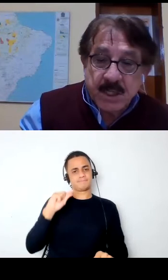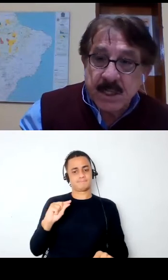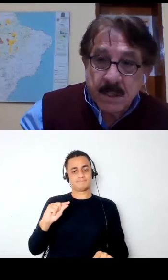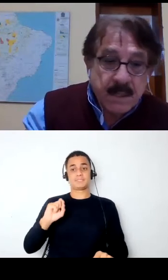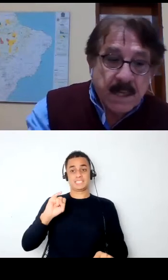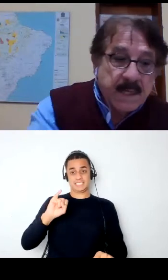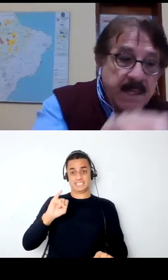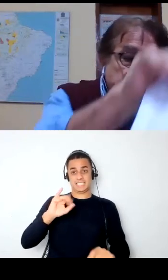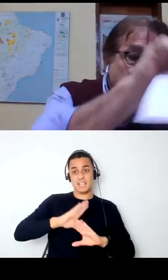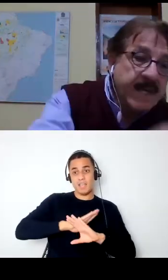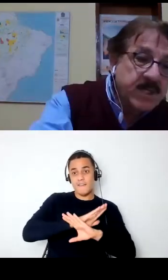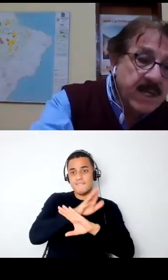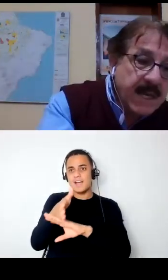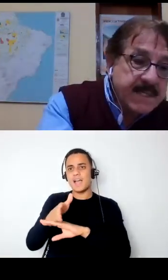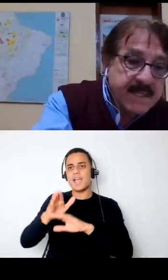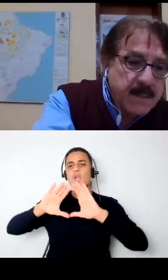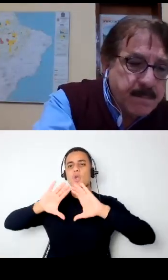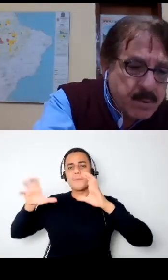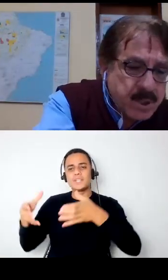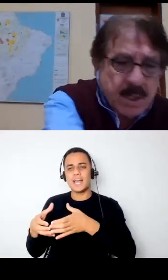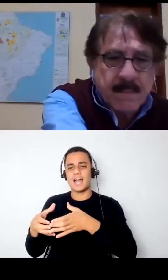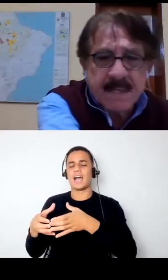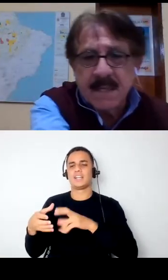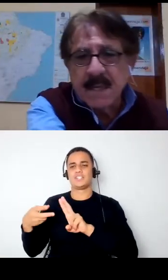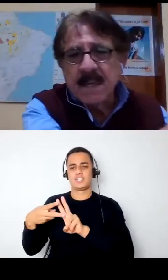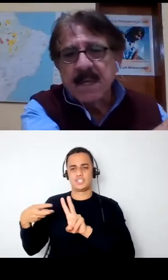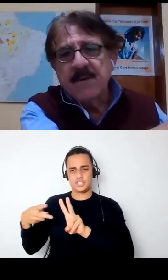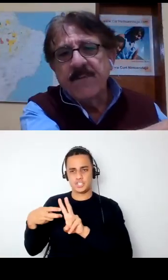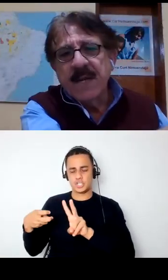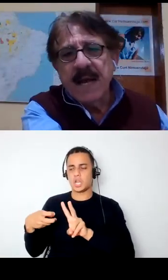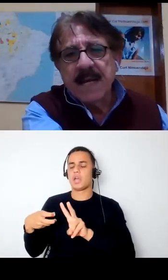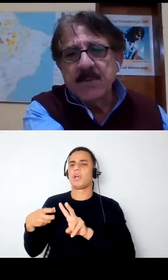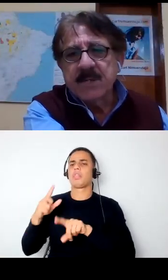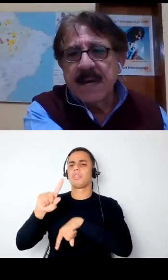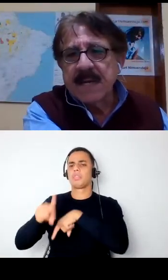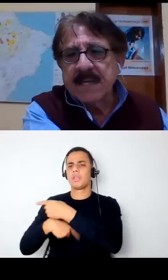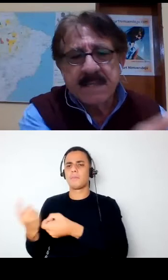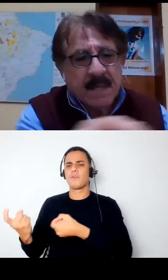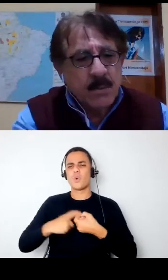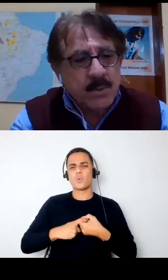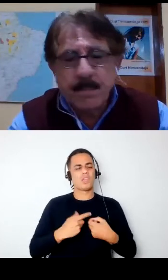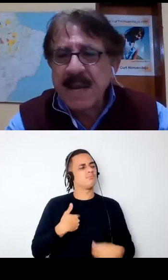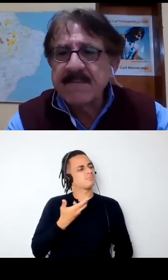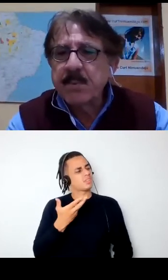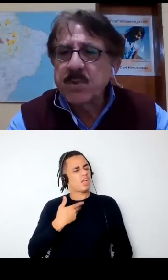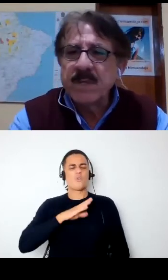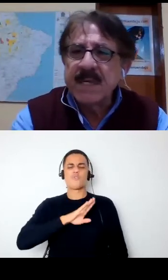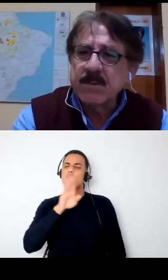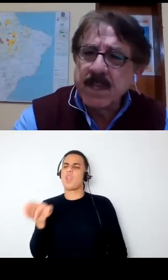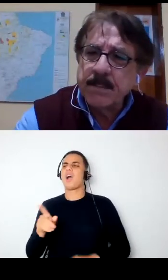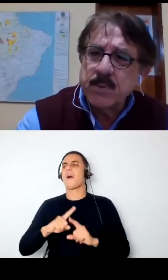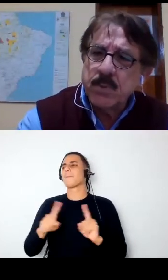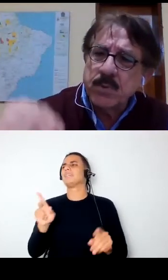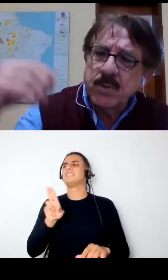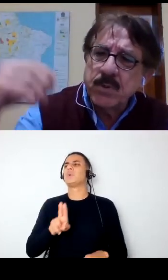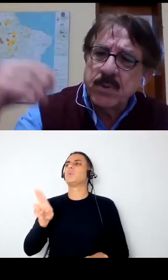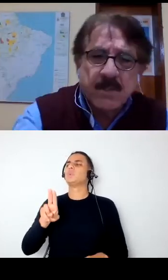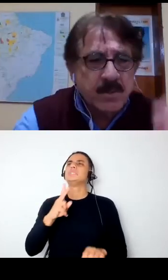essas palavras estão aqui? Para nos lembrar o quê? Quer dizer, o que elas estão aqui para nos provocar, o que elas nos fazem